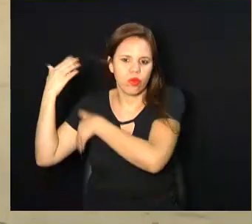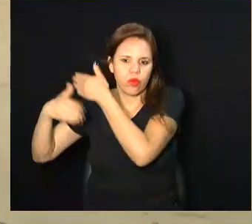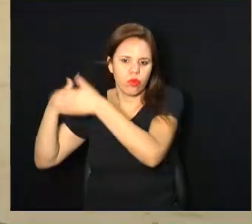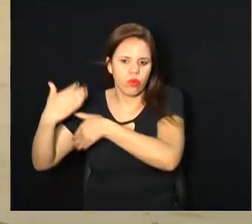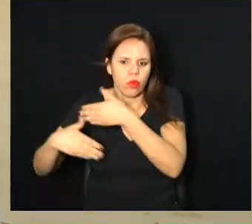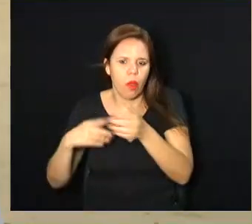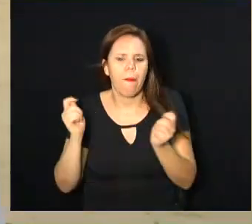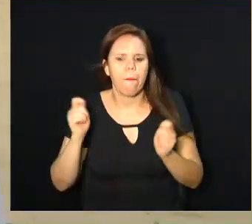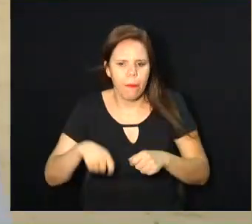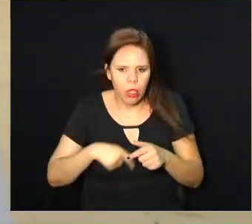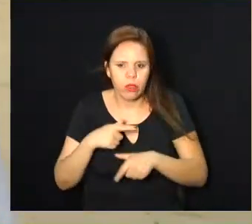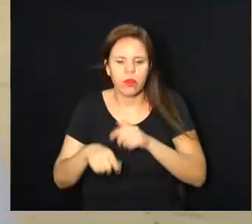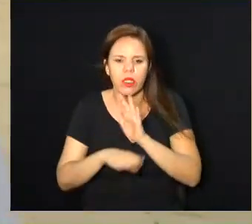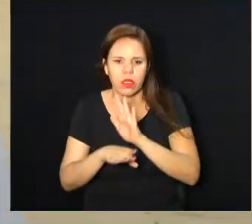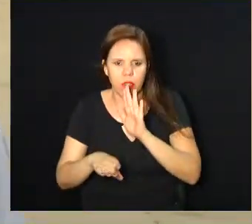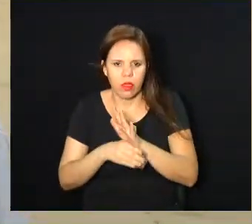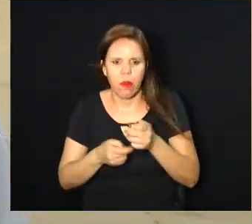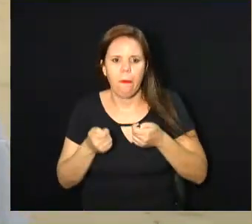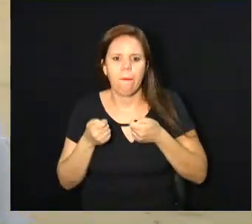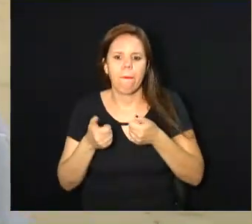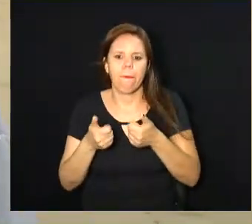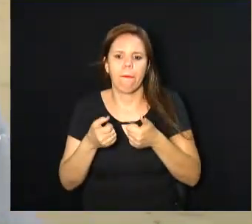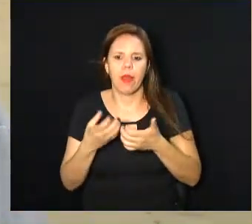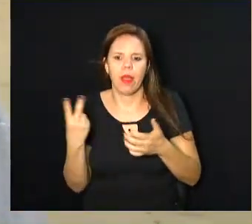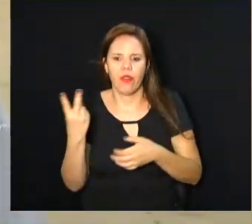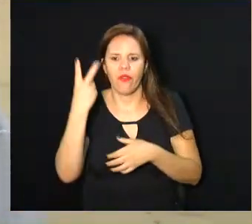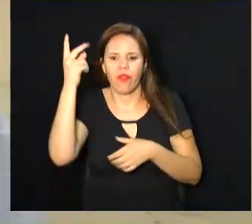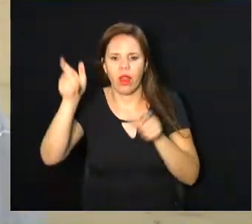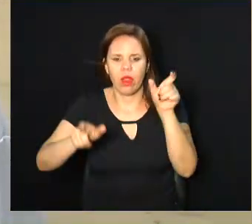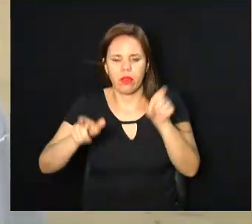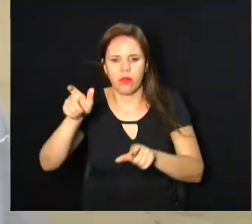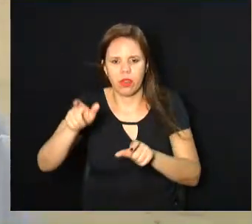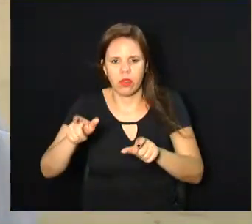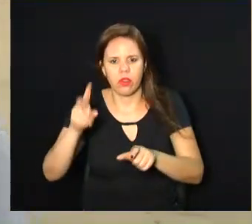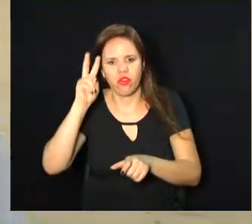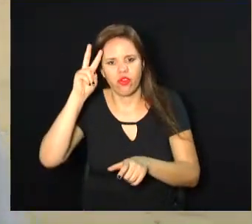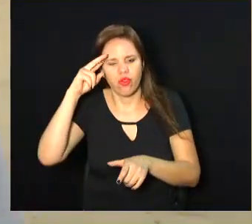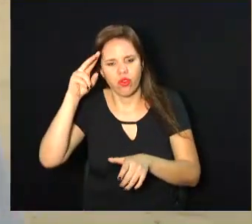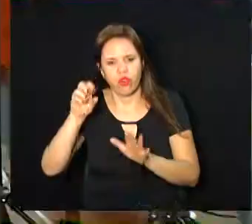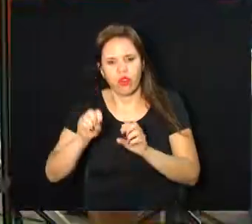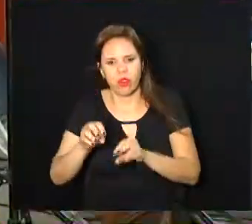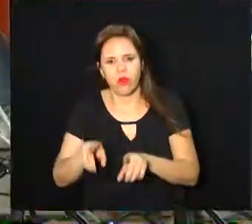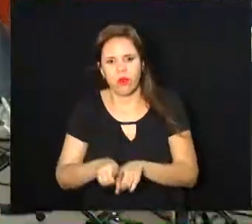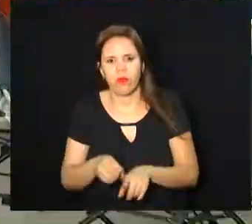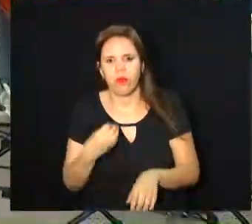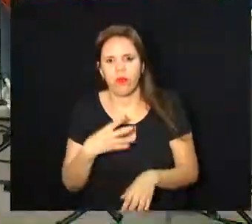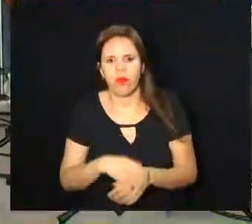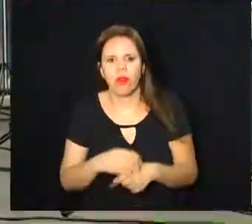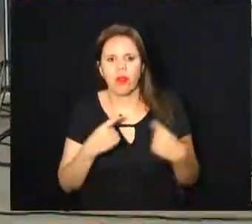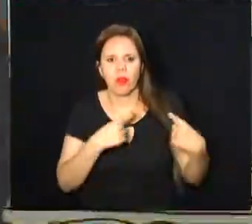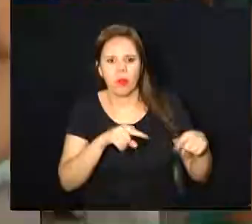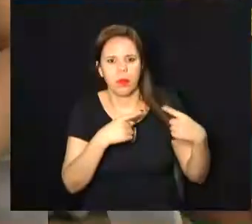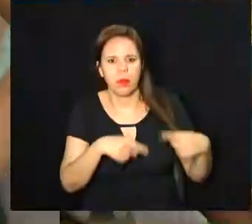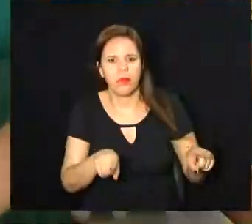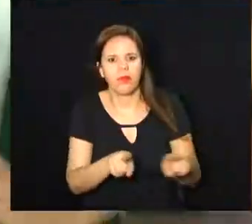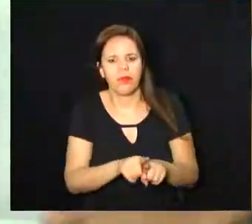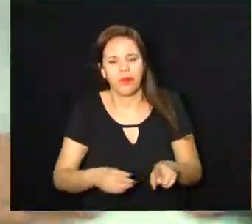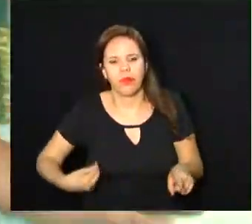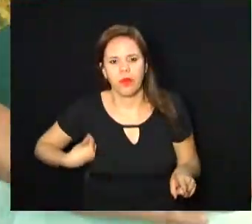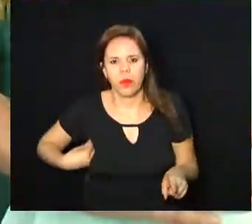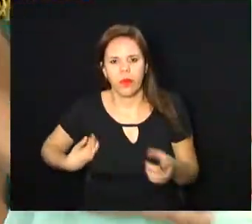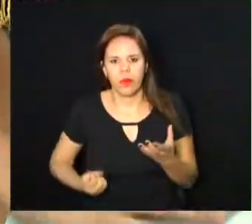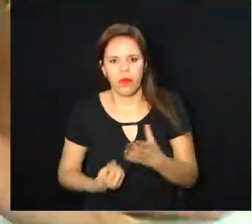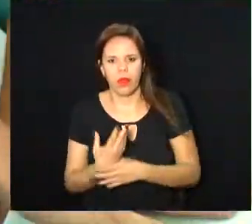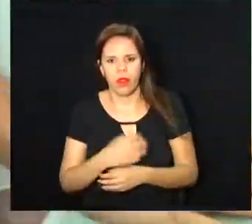pode muito trabalhar o bem, trabalhar os valores através das histórias. É muito bom. E a música também esteve